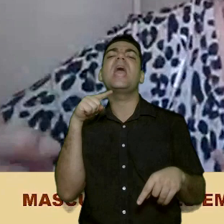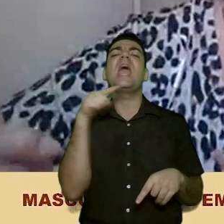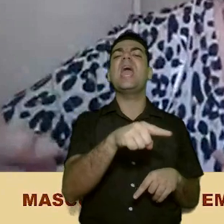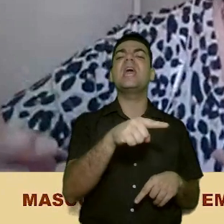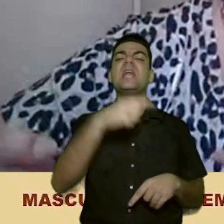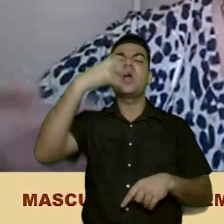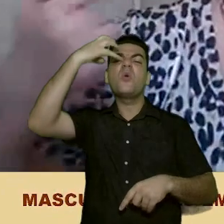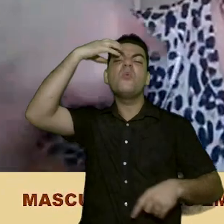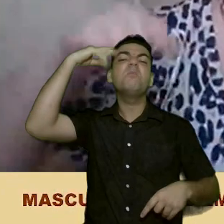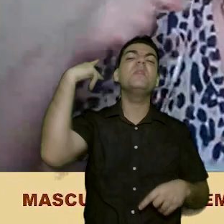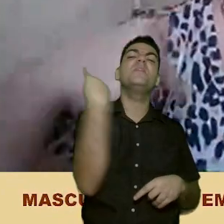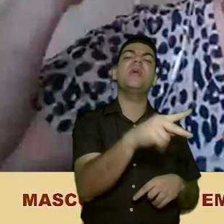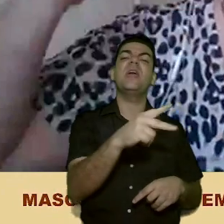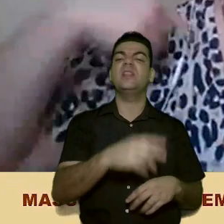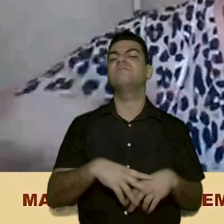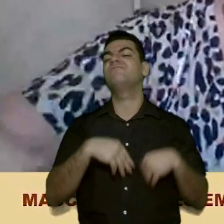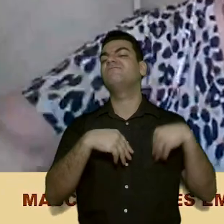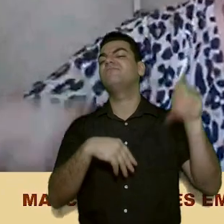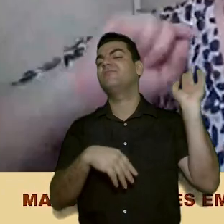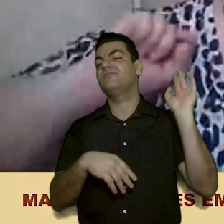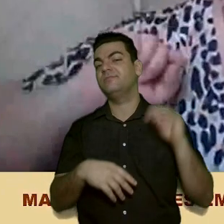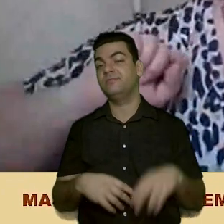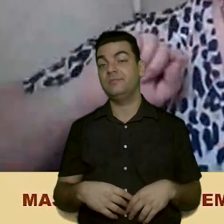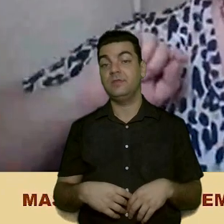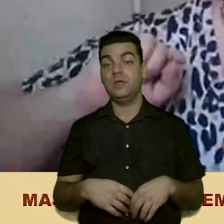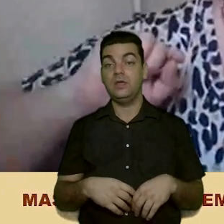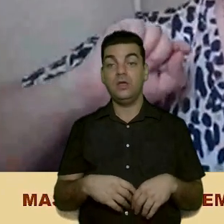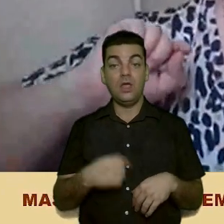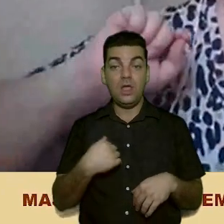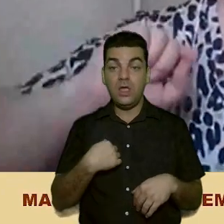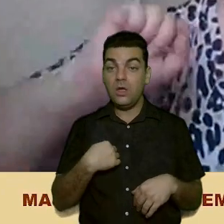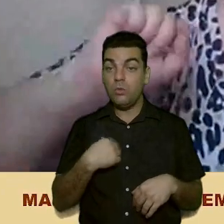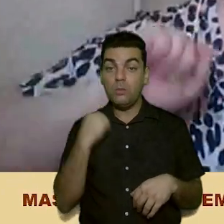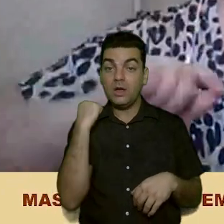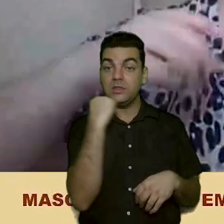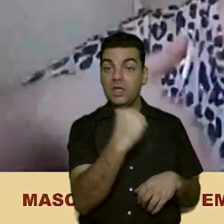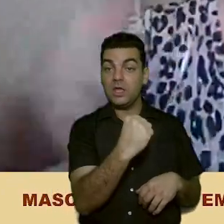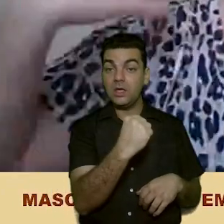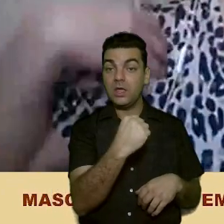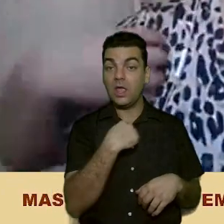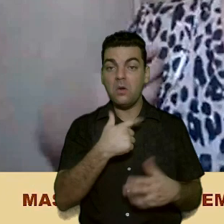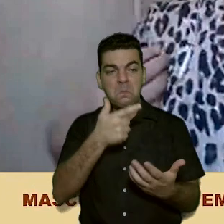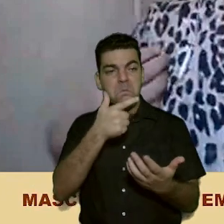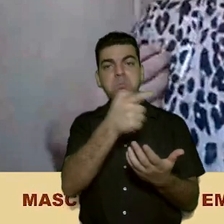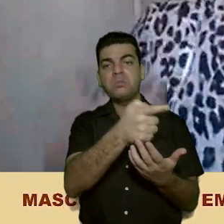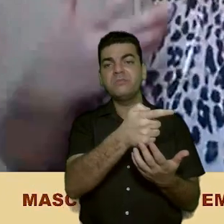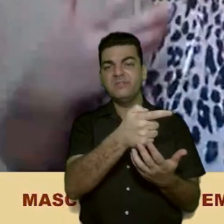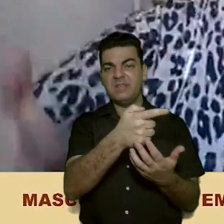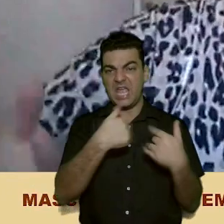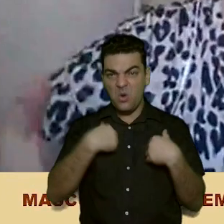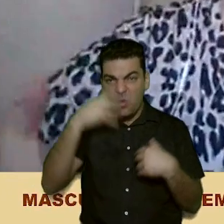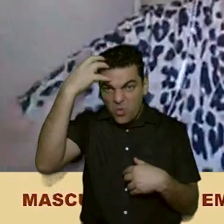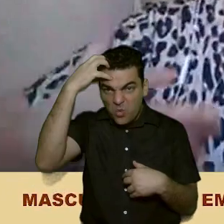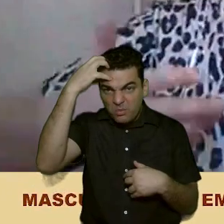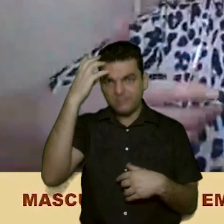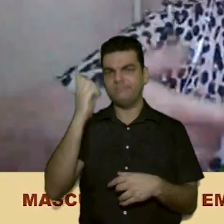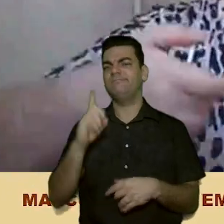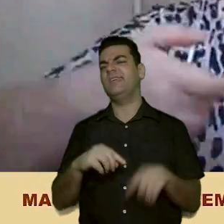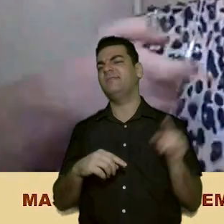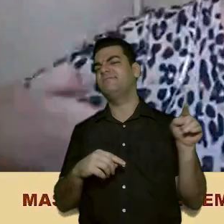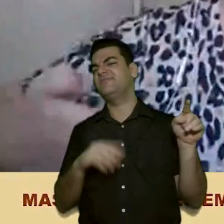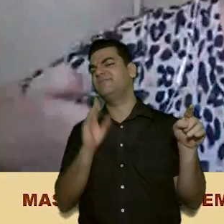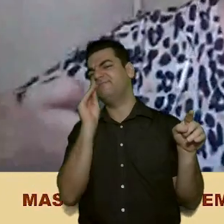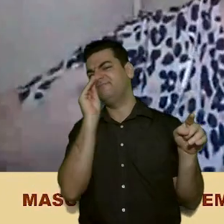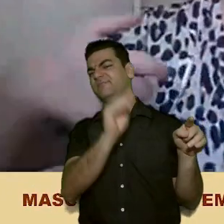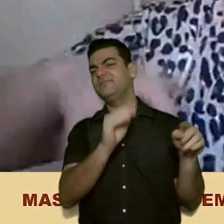própria conduta. Eu matei porque ela fez alguma coisa, né? Ou seja, eu mesmo que cometi o ato, que escolhi